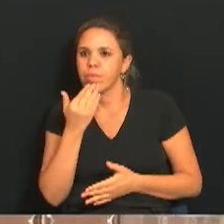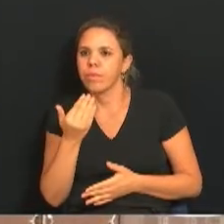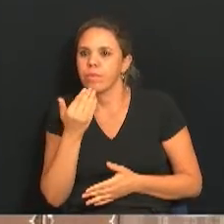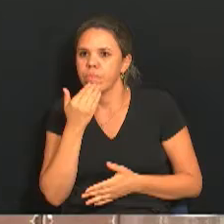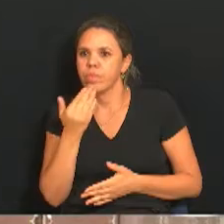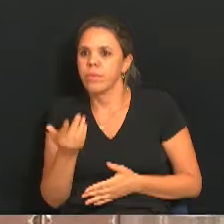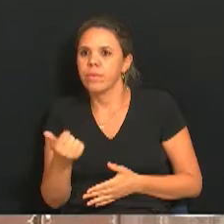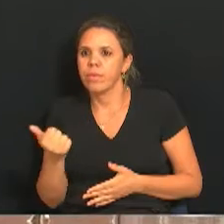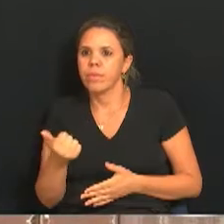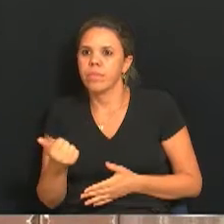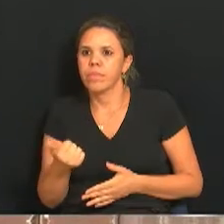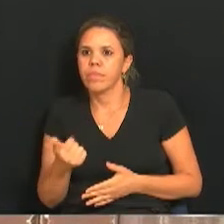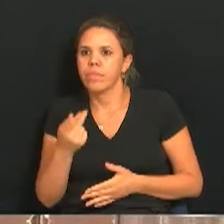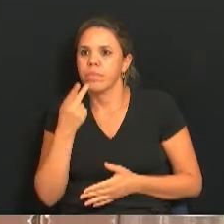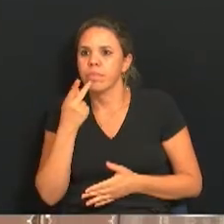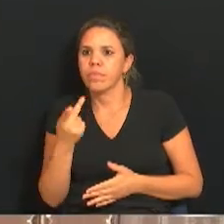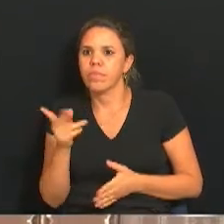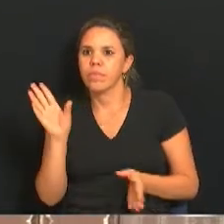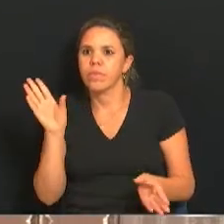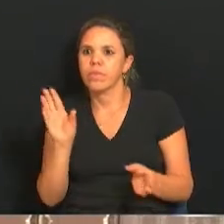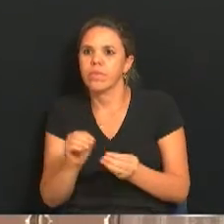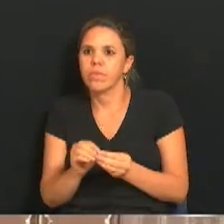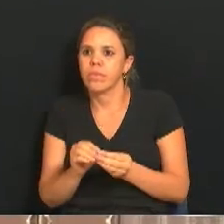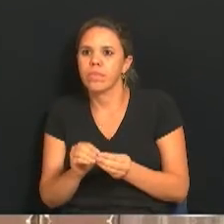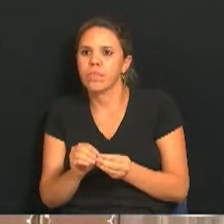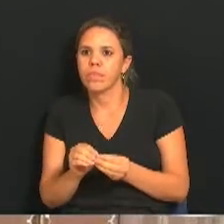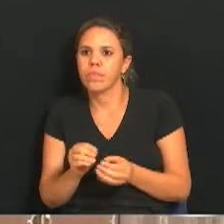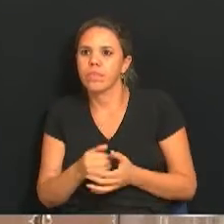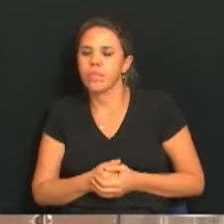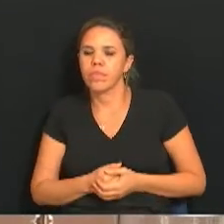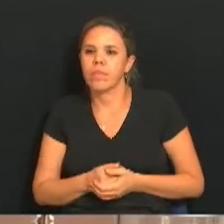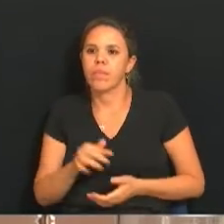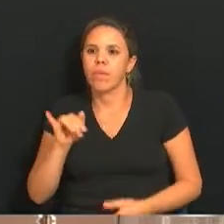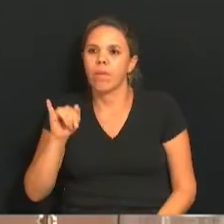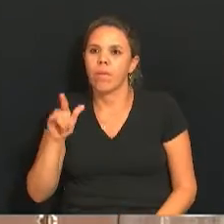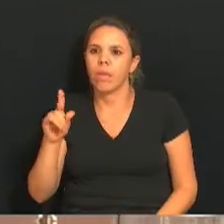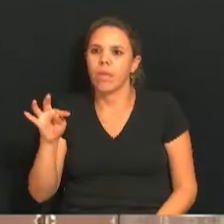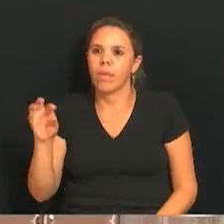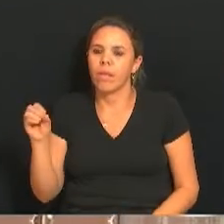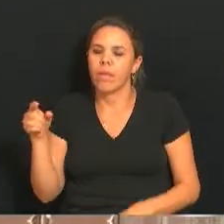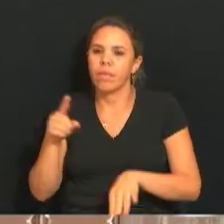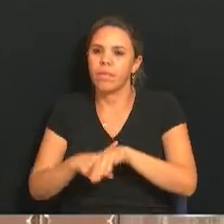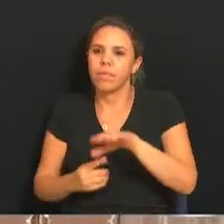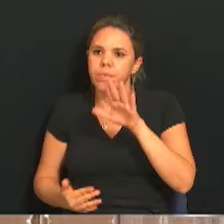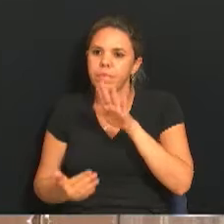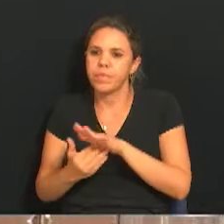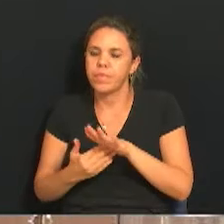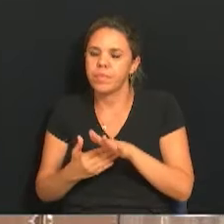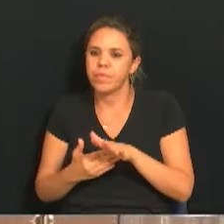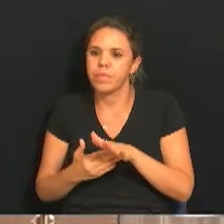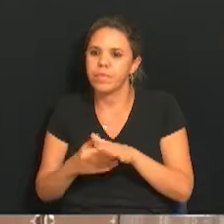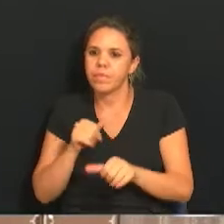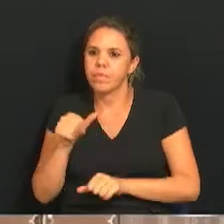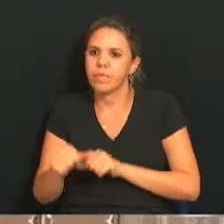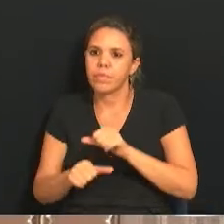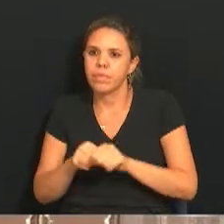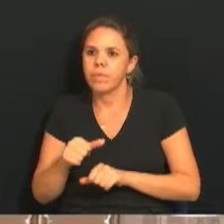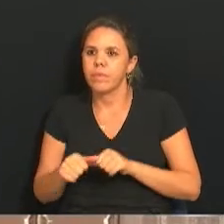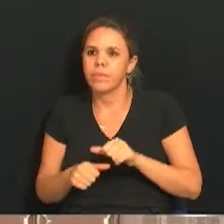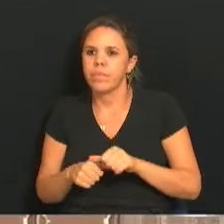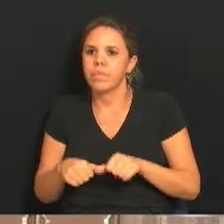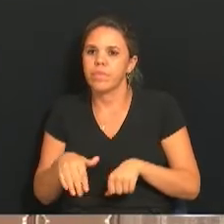primeiro, a falar um breve relato sobre o senhor Fileto. A gente tem um tempo aqui limitado e a gente gostaria de tornar essa